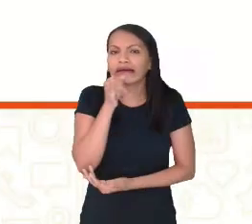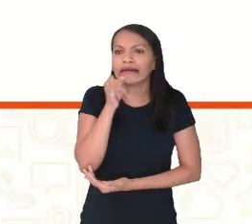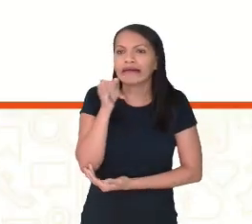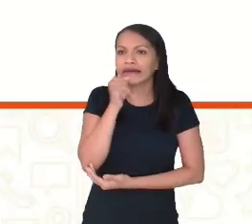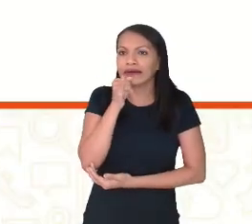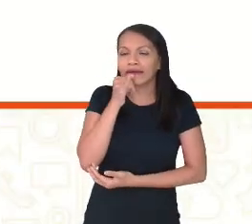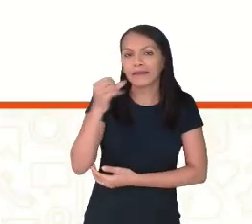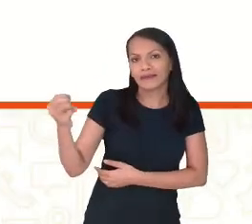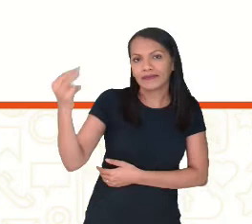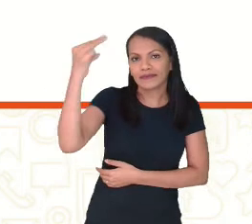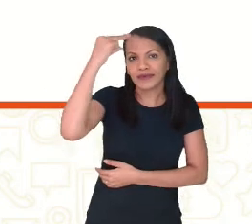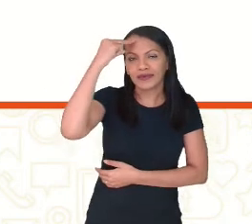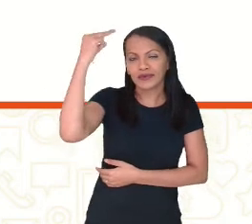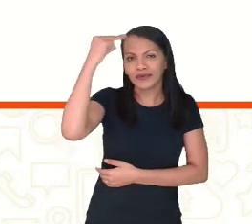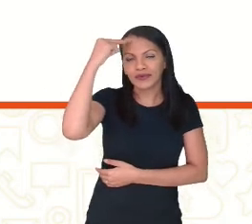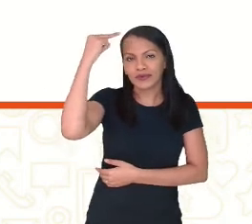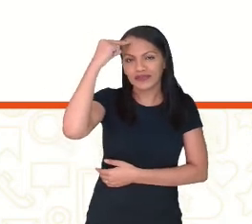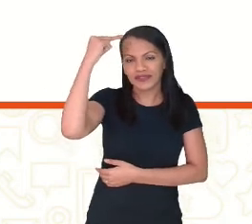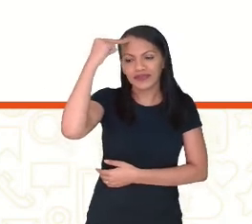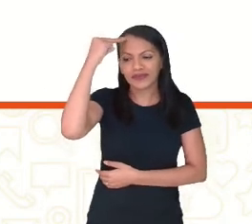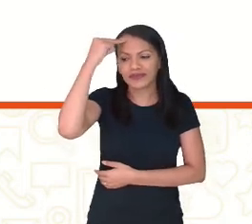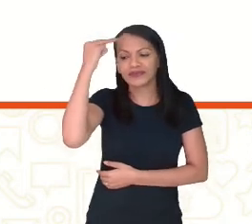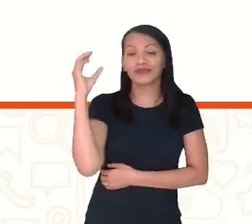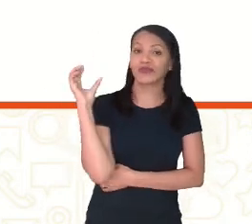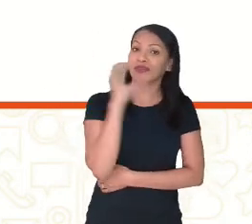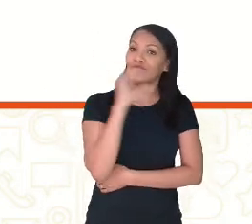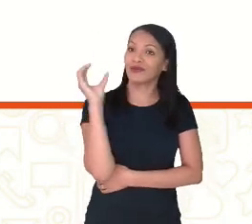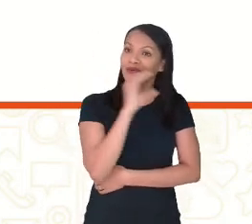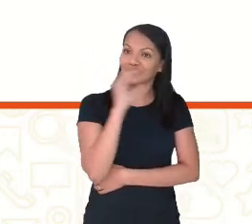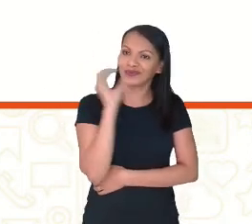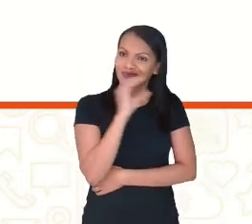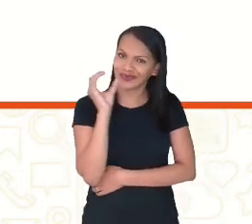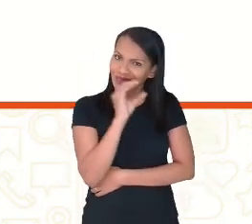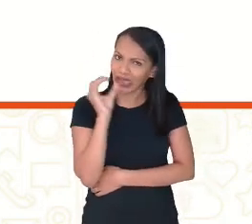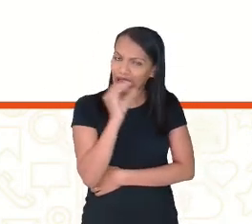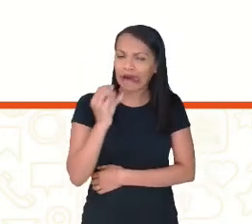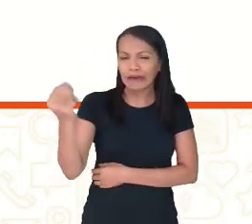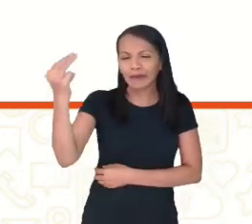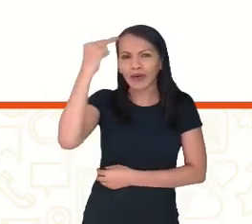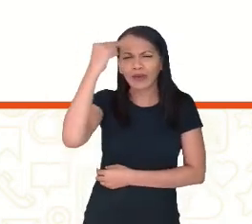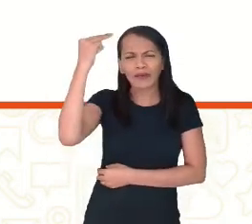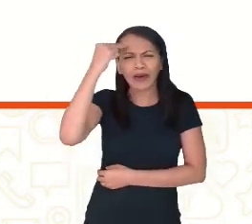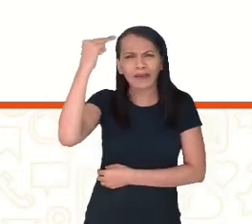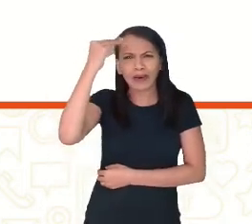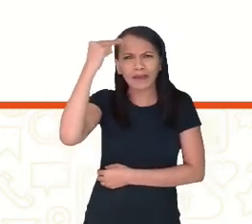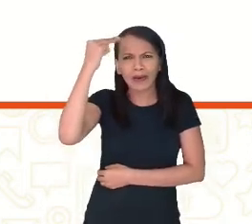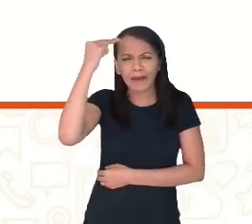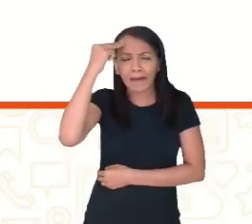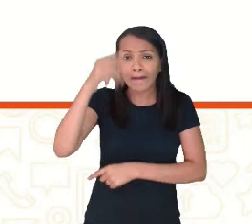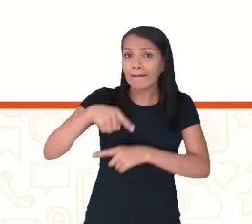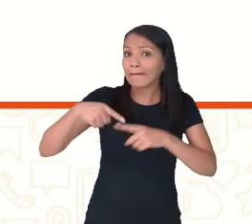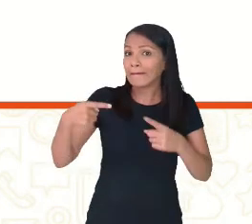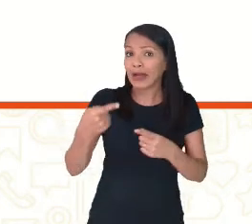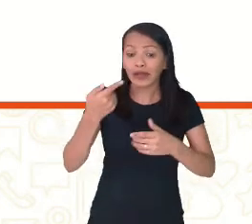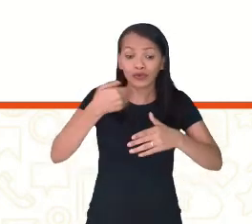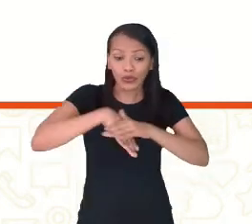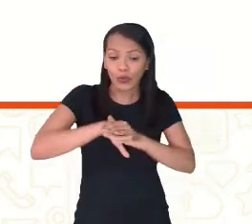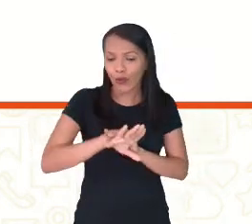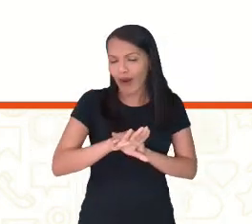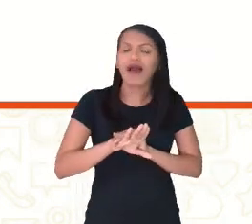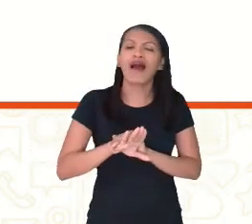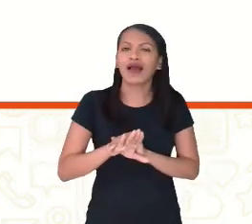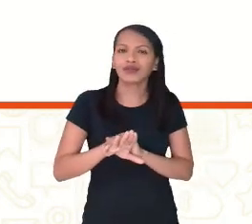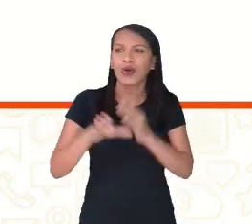curto prazo, aquela informação que o cérebro recebe, mas que ele não guarda, ele não absorve,